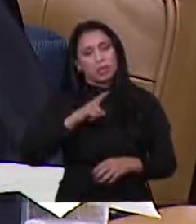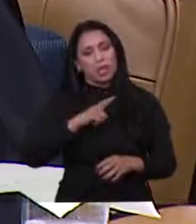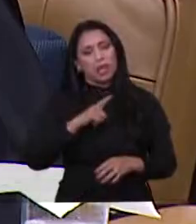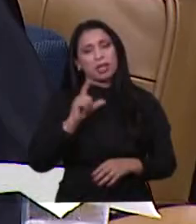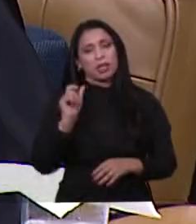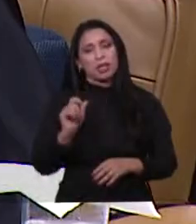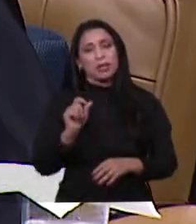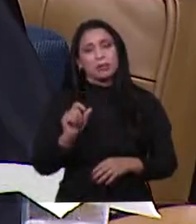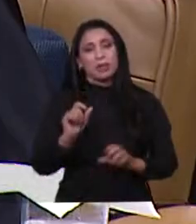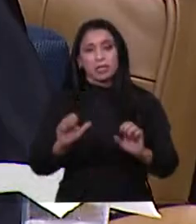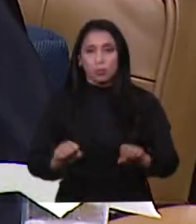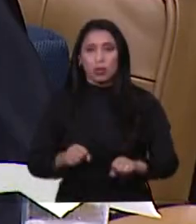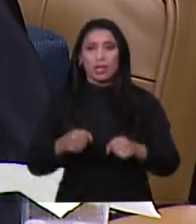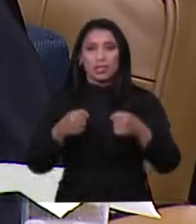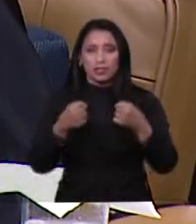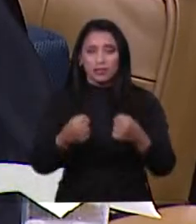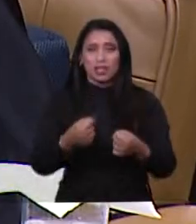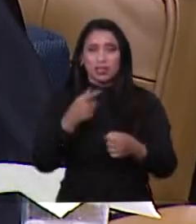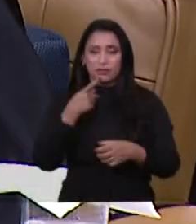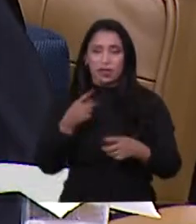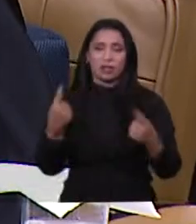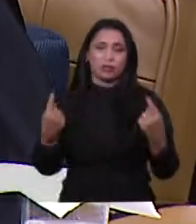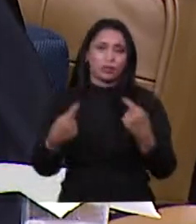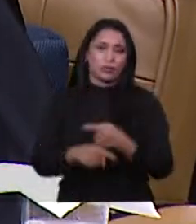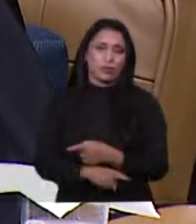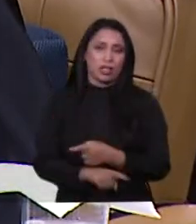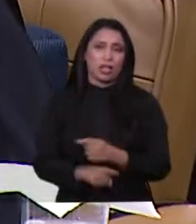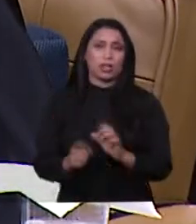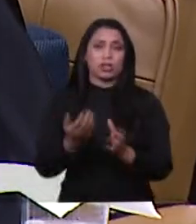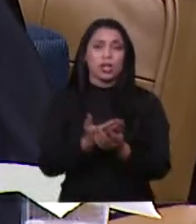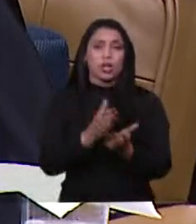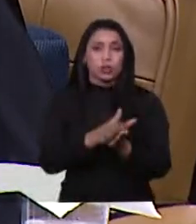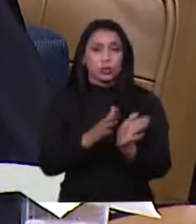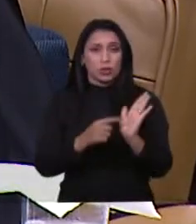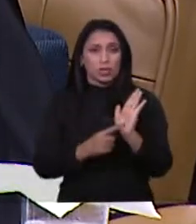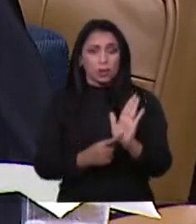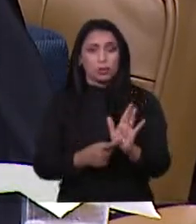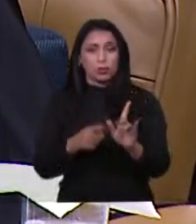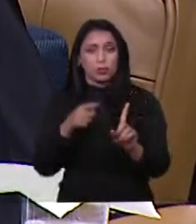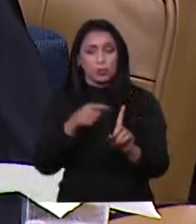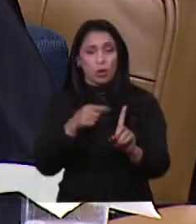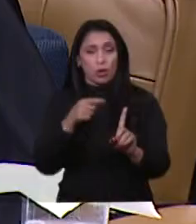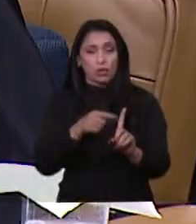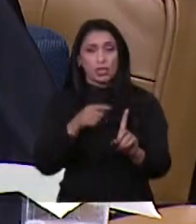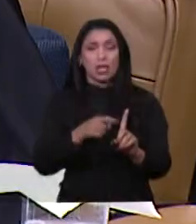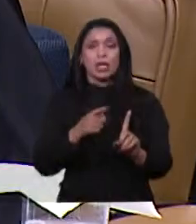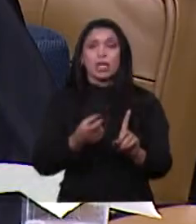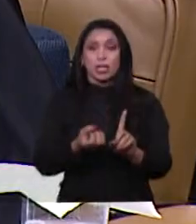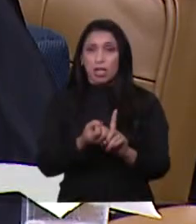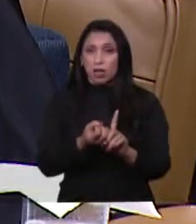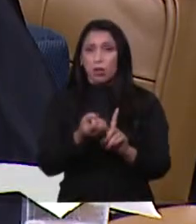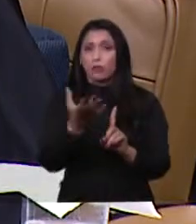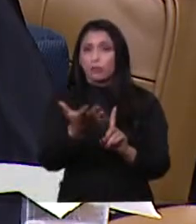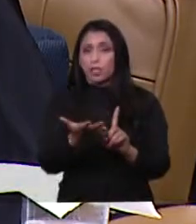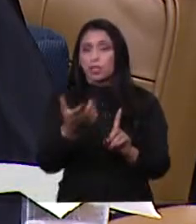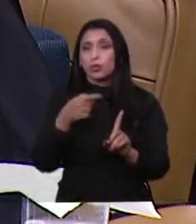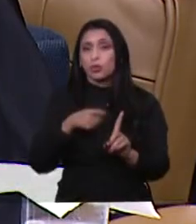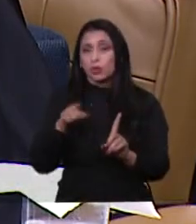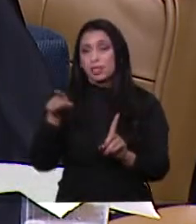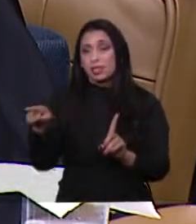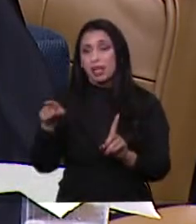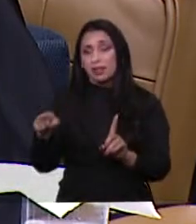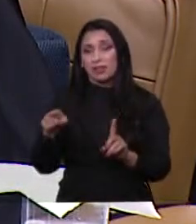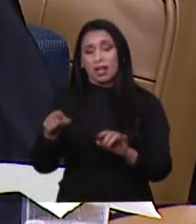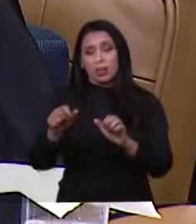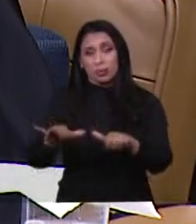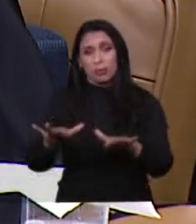argumentos da douta defesa em sentido contrário. Nos autos, a confissão de que se encontrava no plenário no dia dos fatos